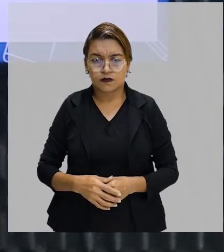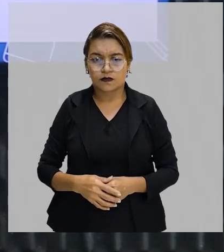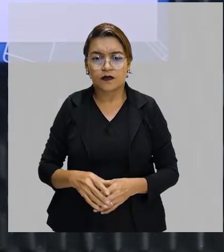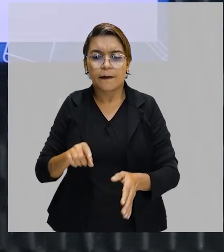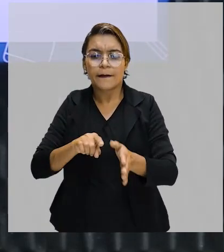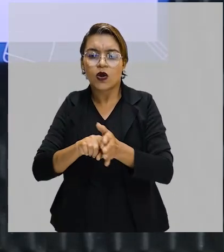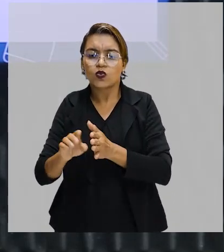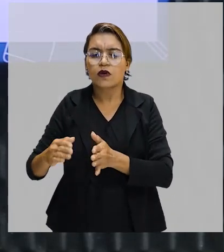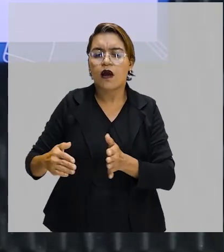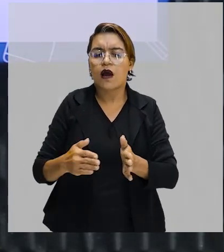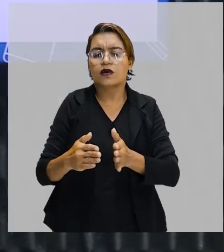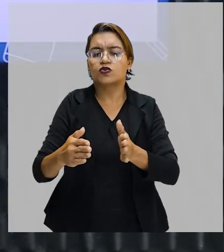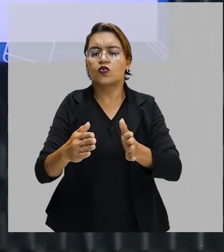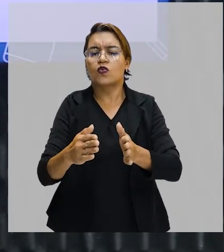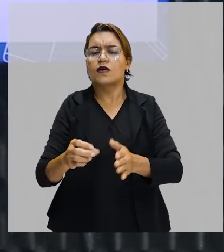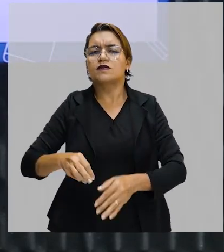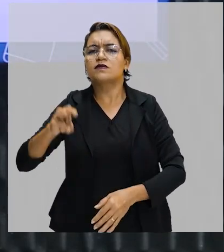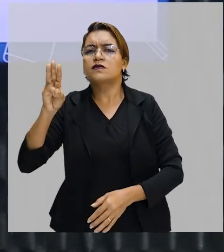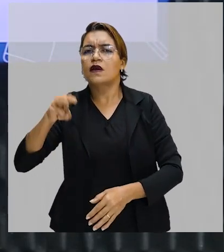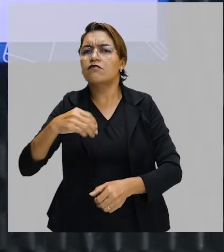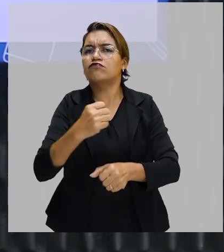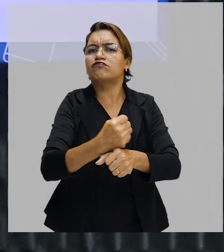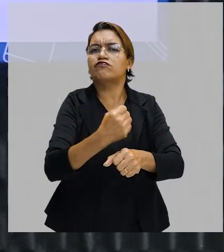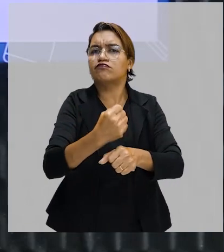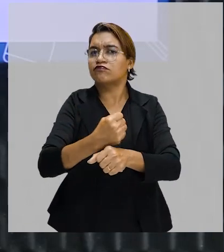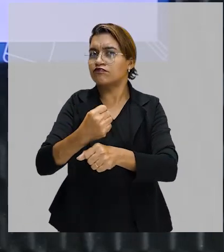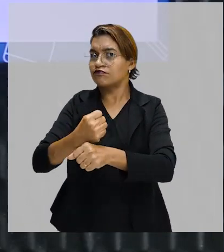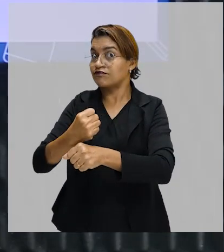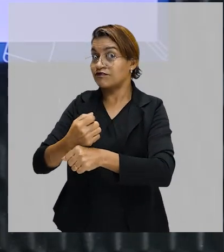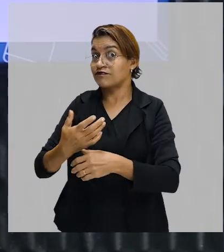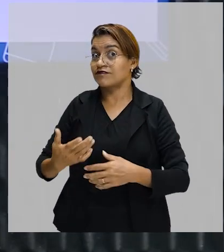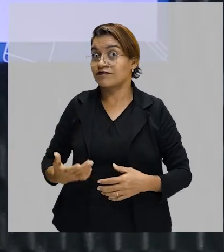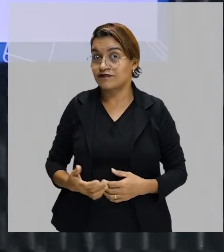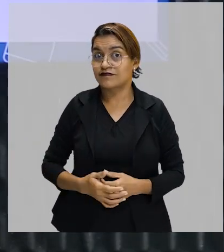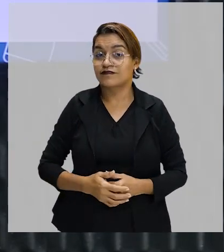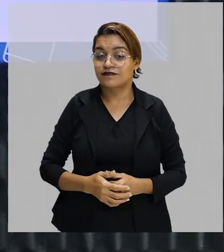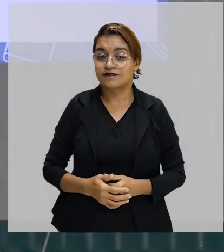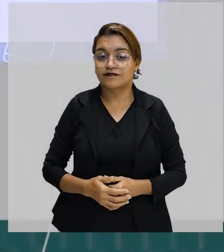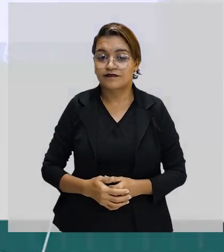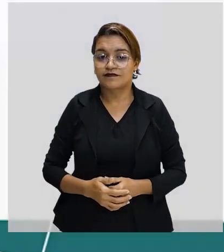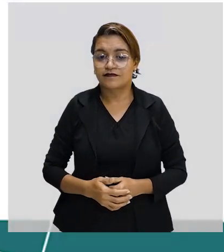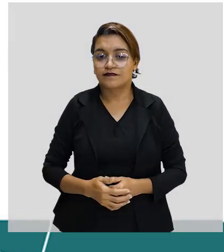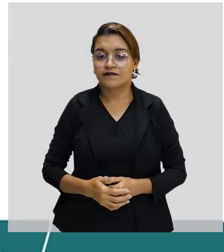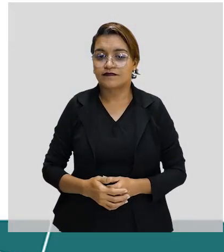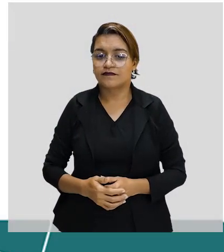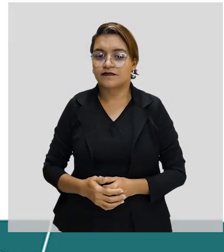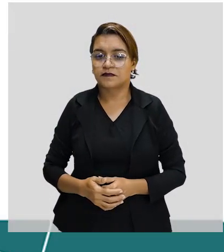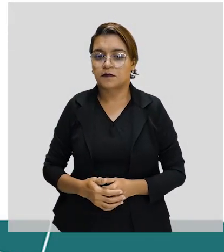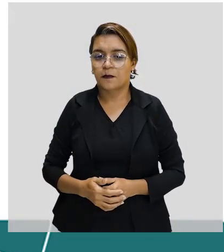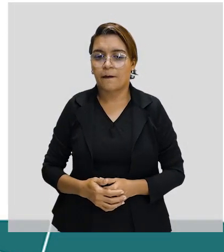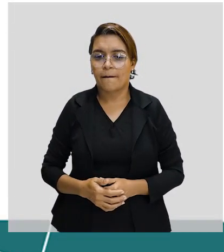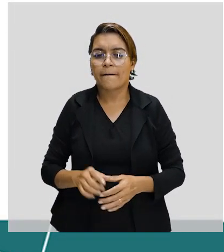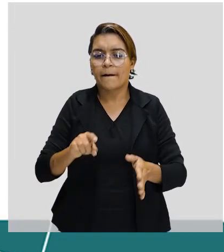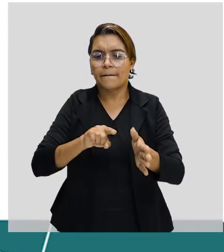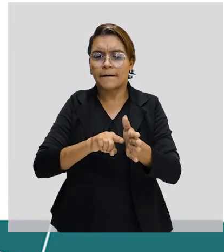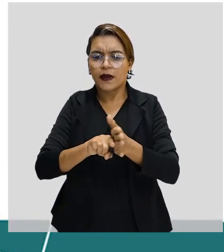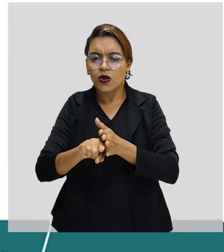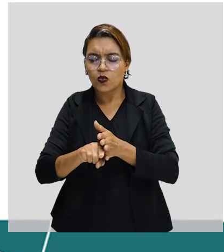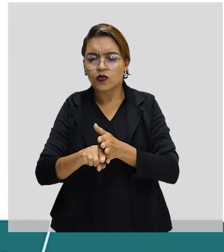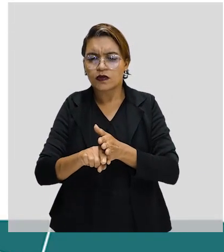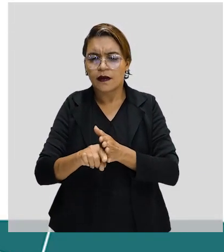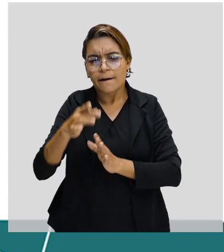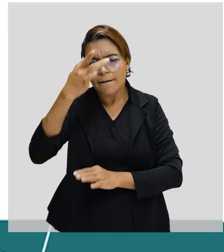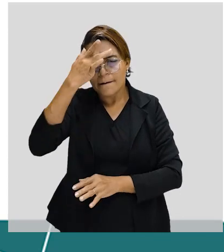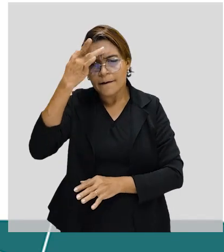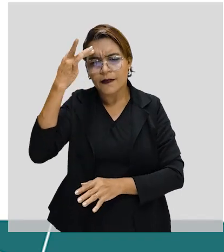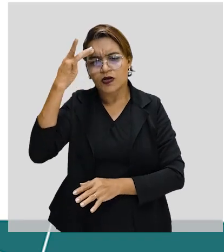citadinas simétricas e negras iludidas quem foi que as alcatrou alcatrou pergunta Quem morre no